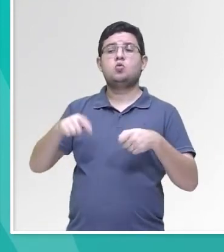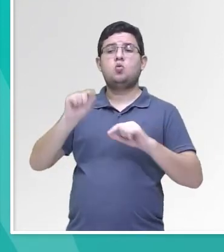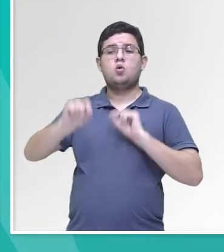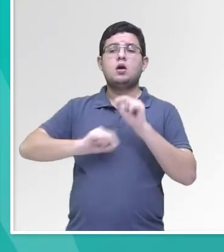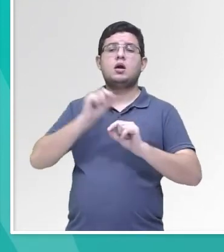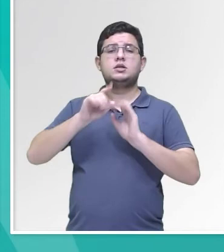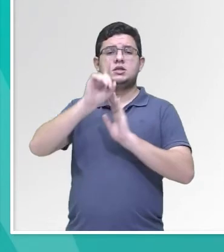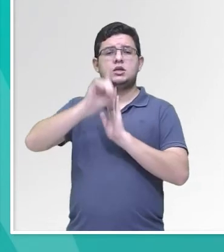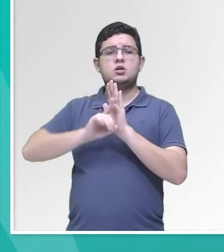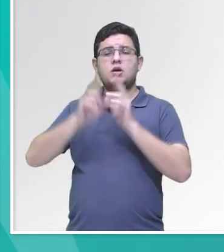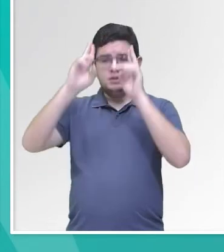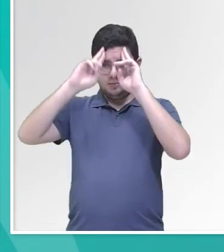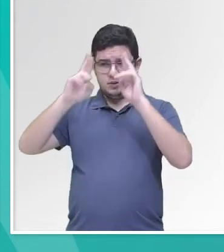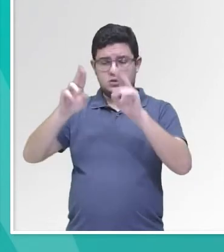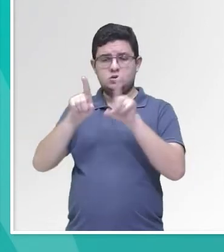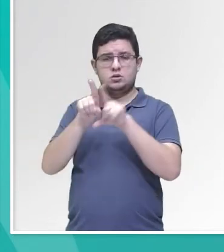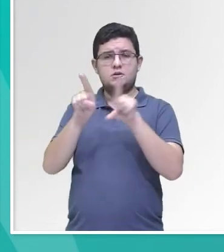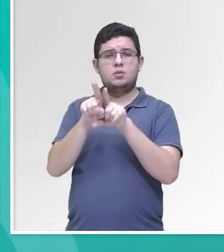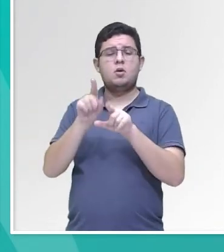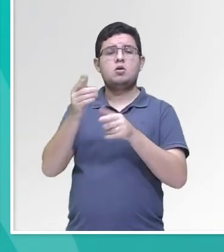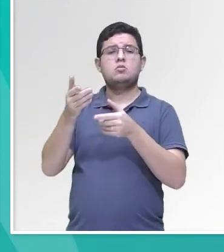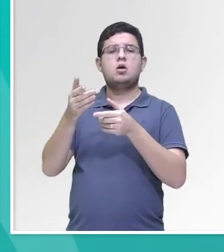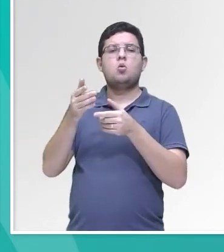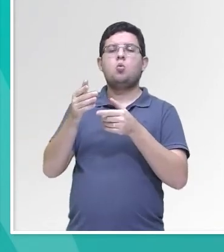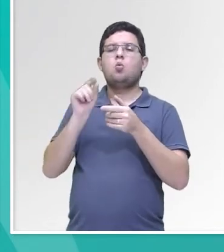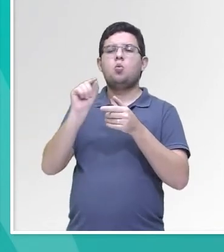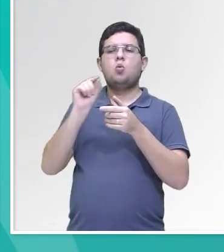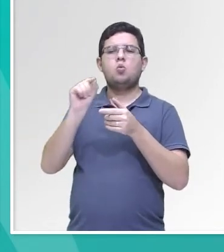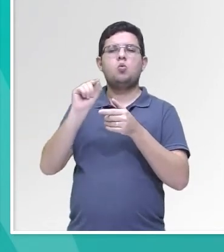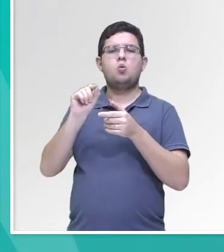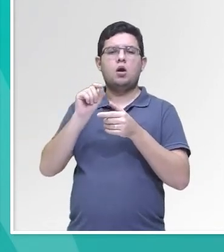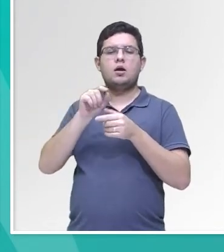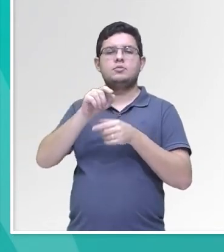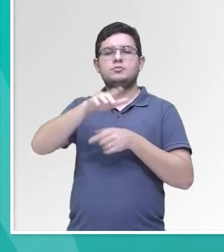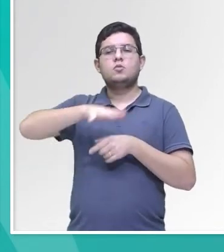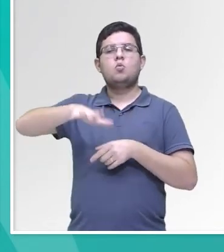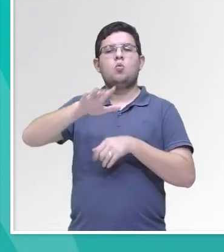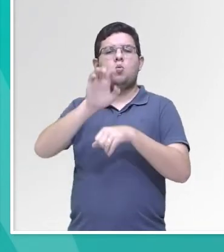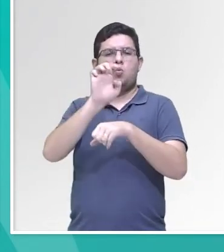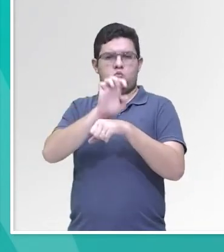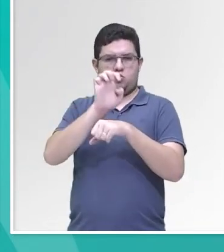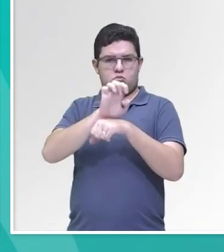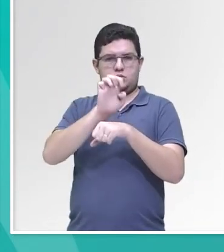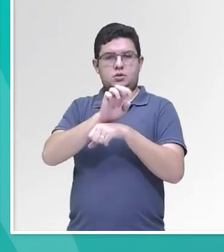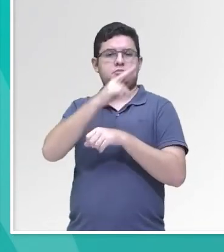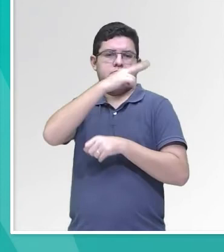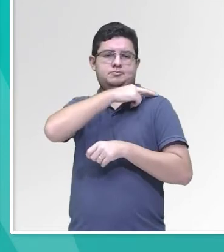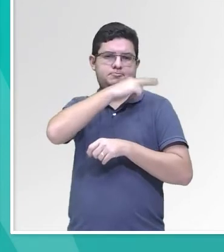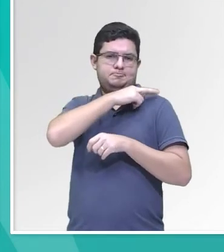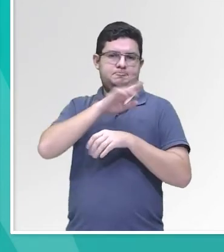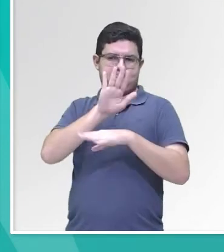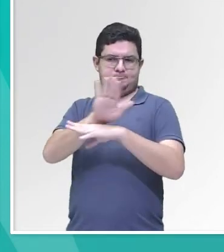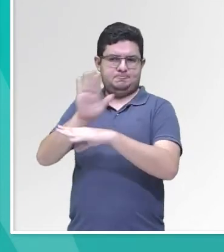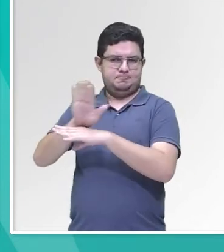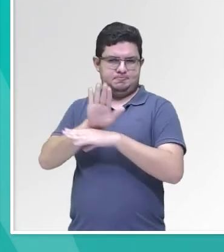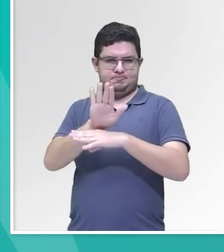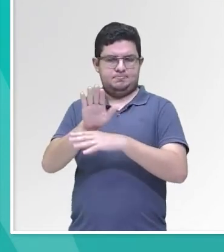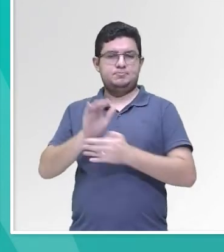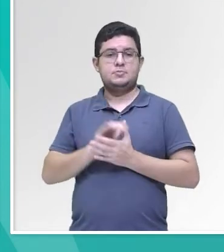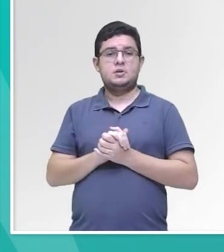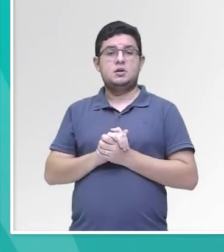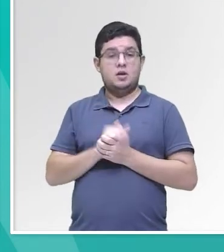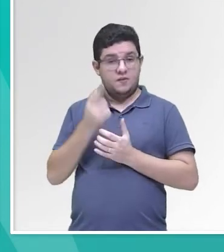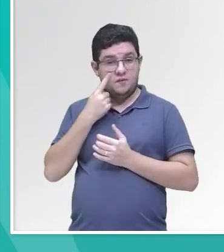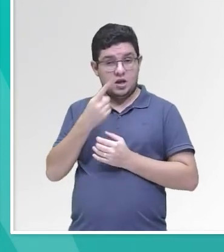à consideração por parte do Estado. Nessa lógica, é notável que o poder público não cumpre o seu